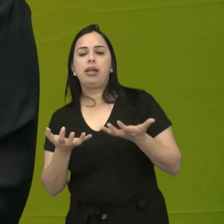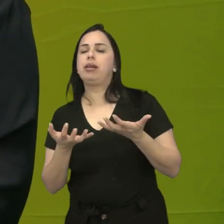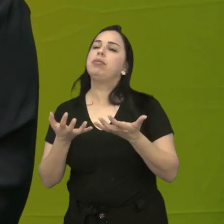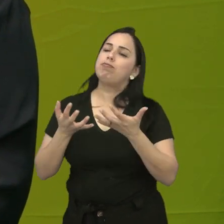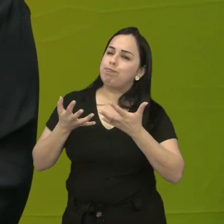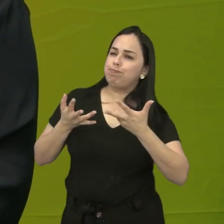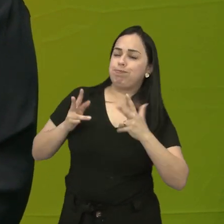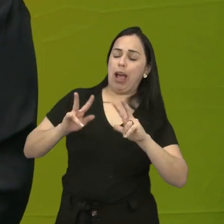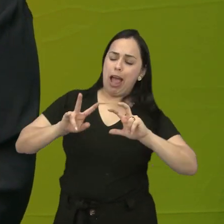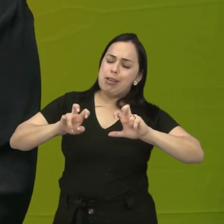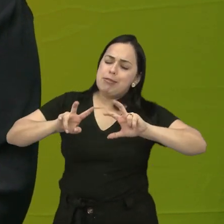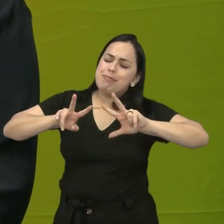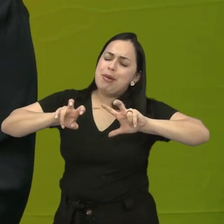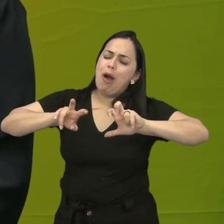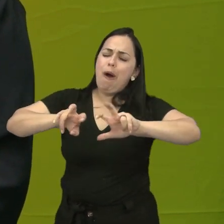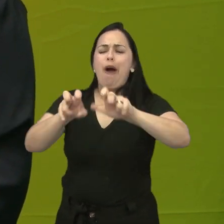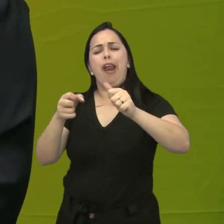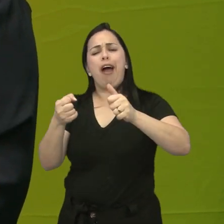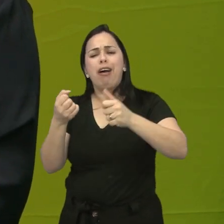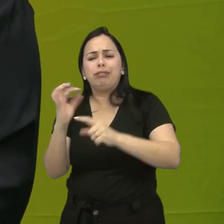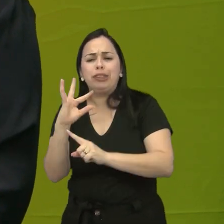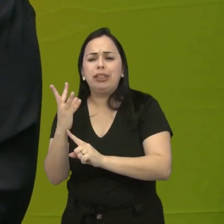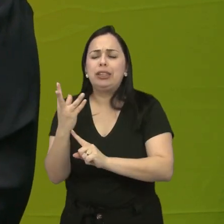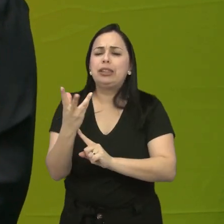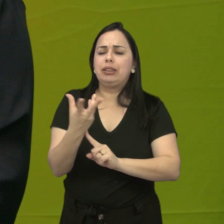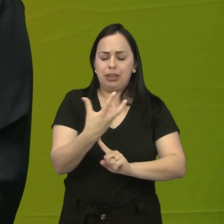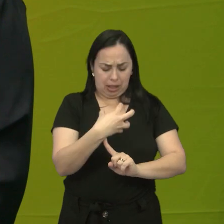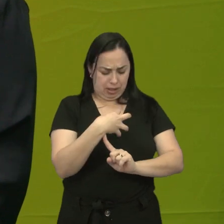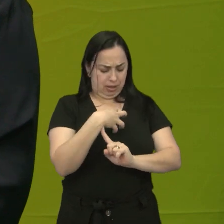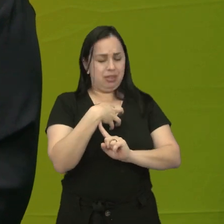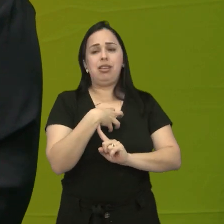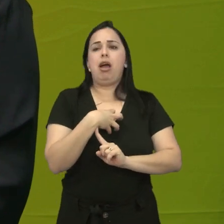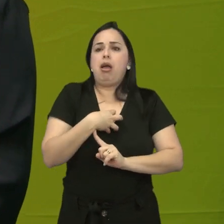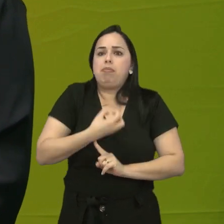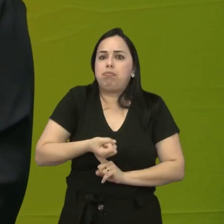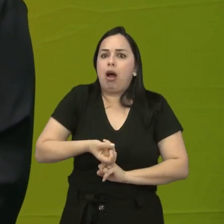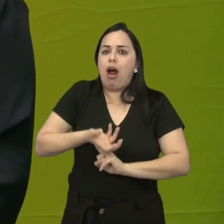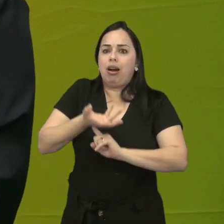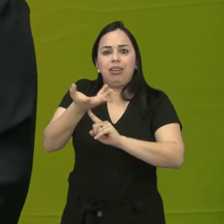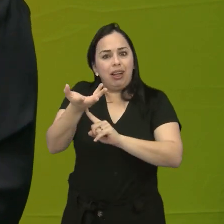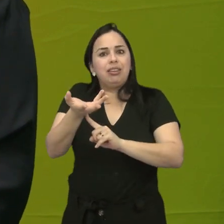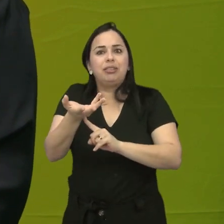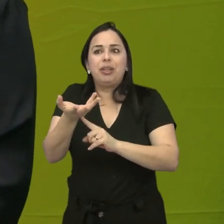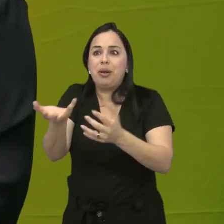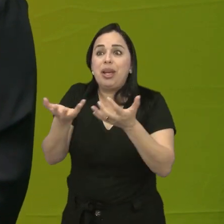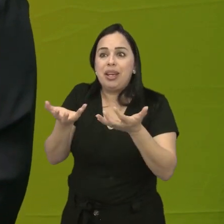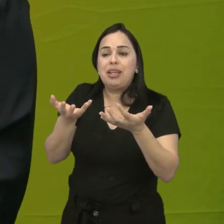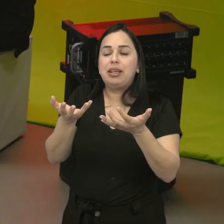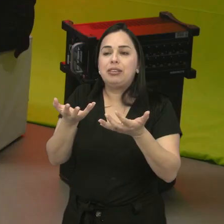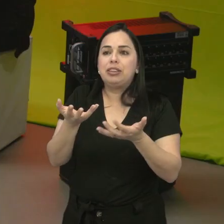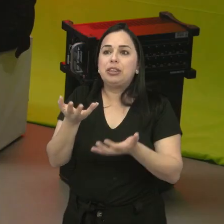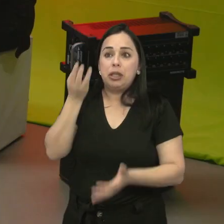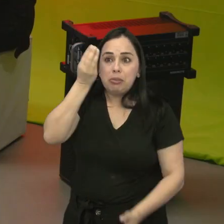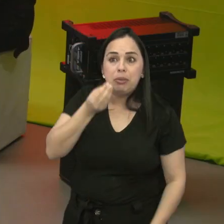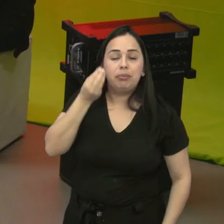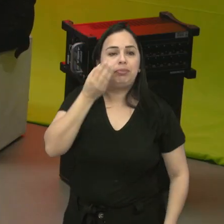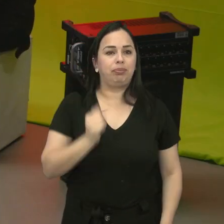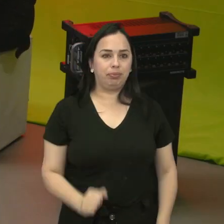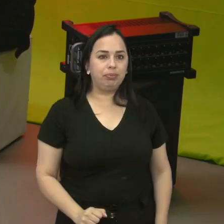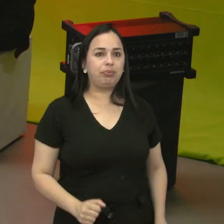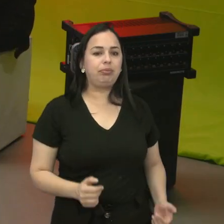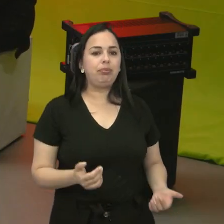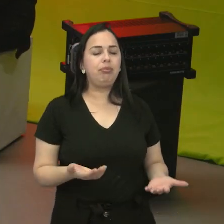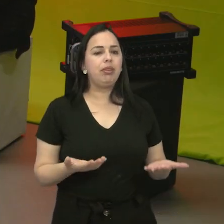de artística, do sentir, e poesia, e olhar, e etc. Não era uma coisa que você tinha a